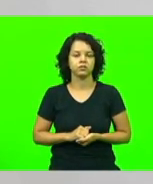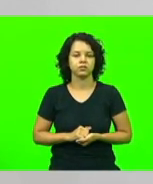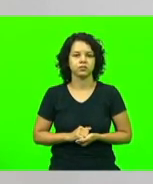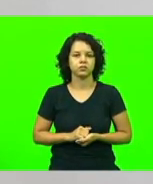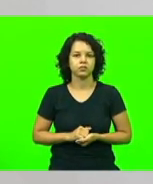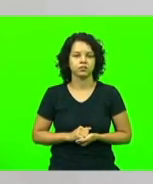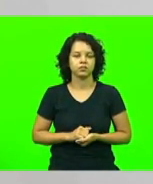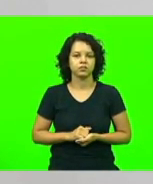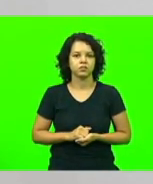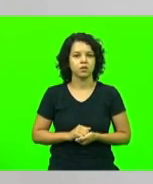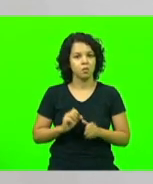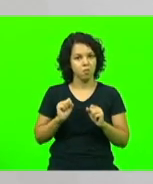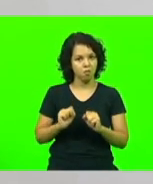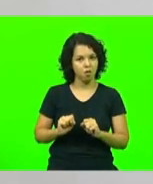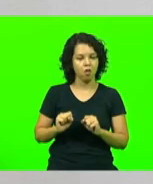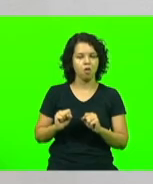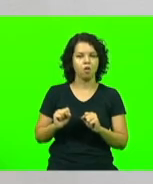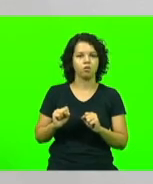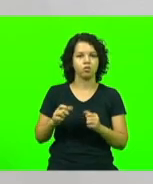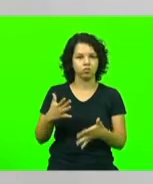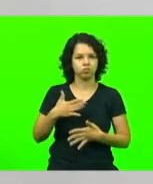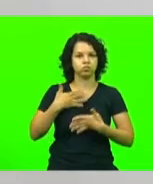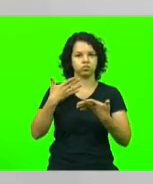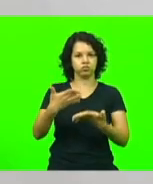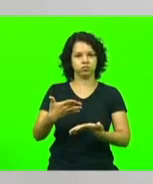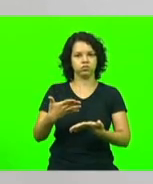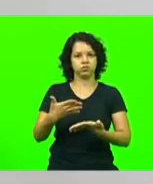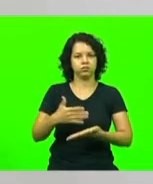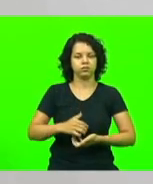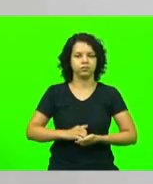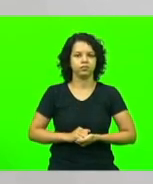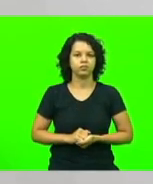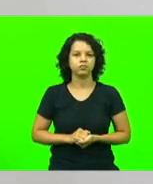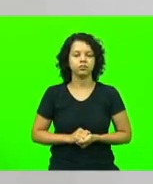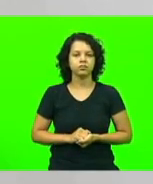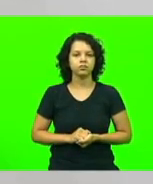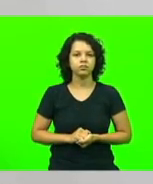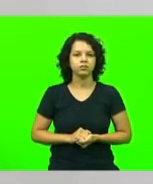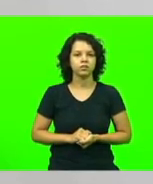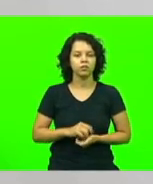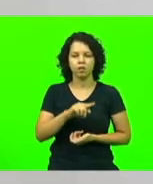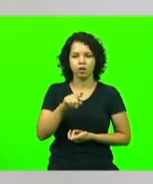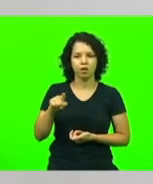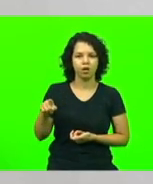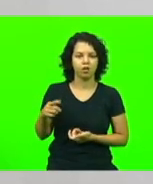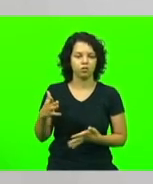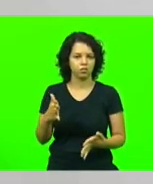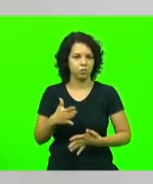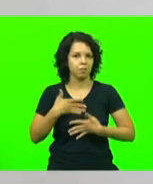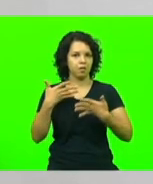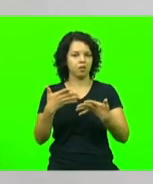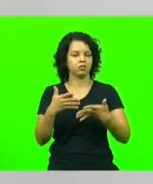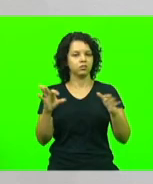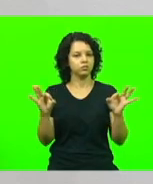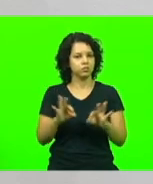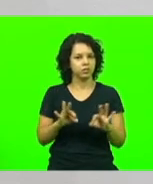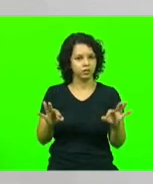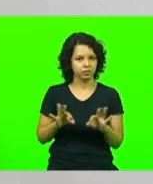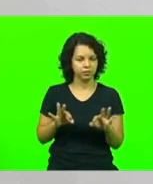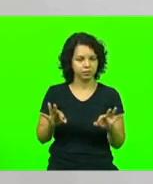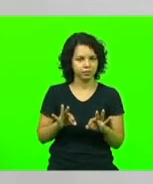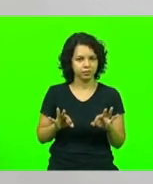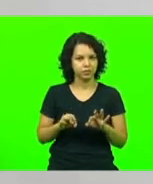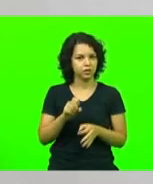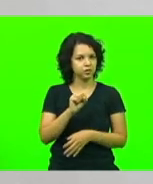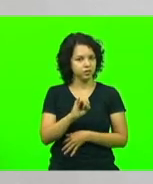aí eu poderia ter causado espanto em alguém. Mas isso não causou espécie e espanto a ninguém, se eu